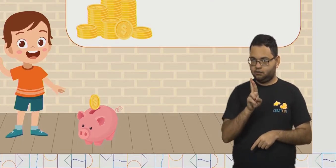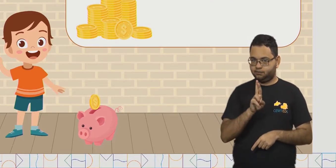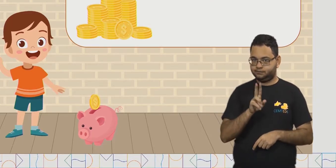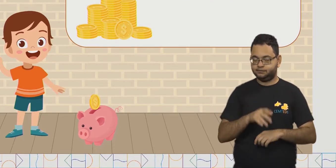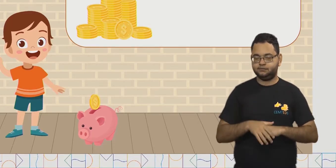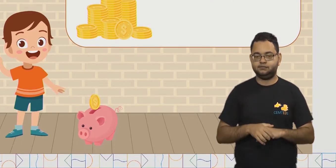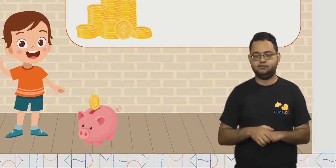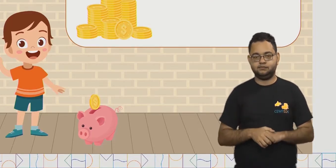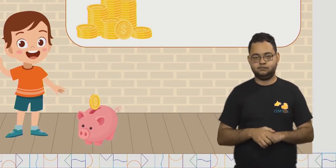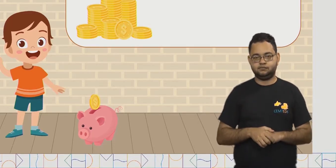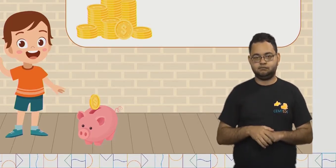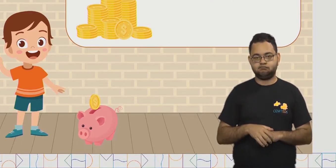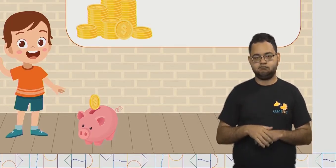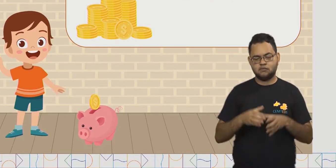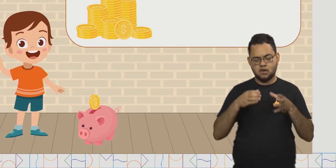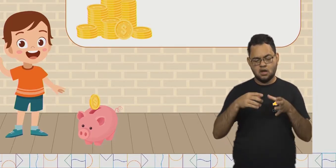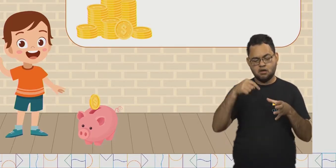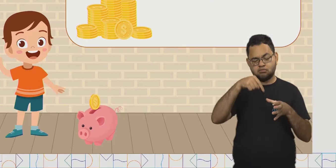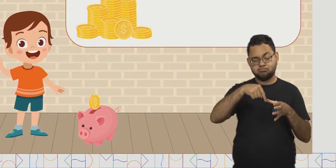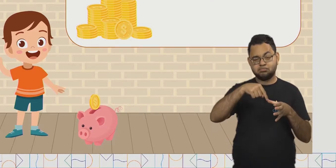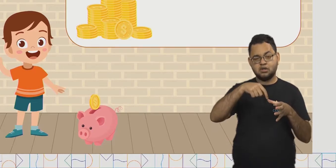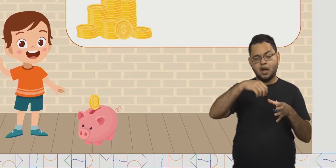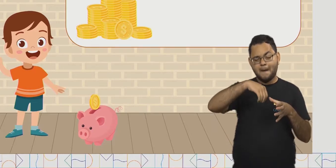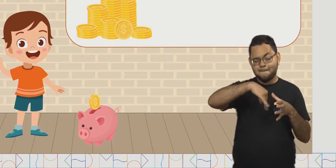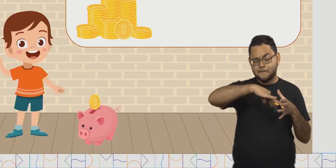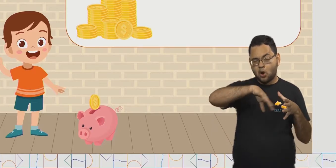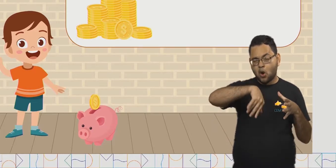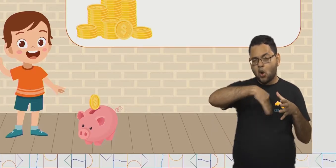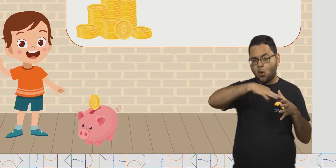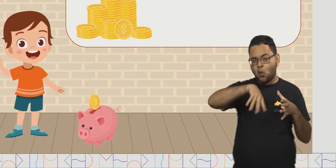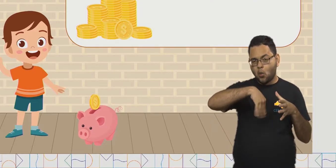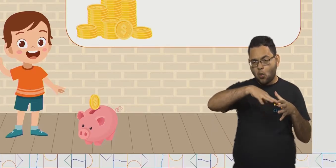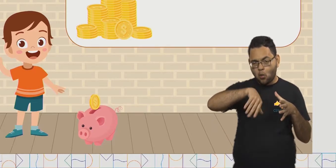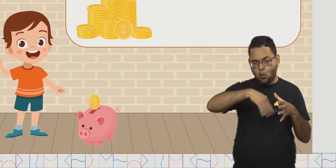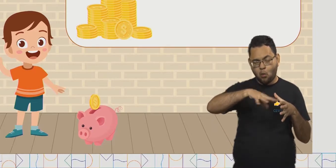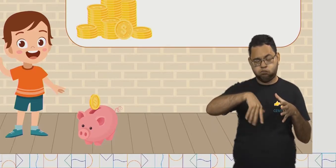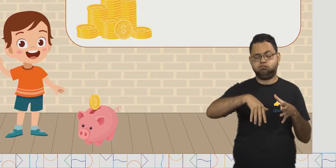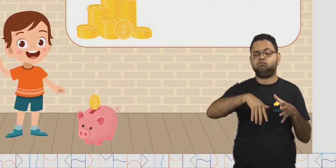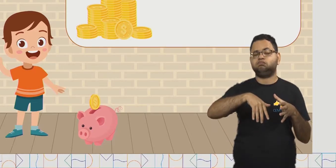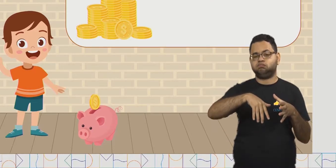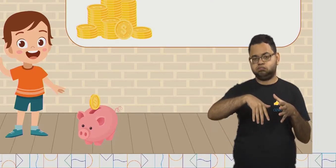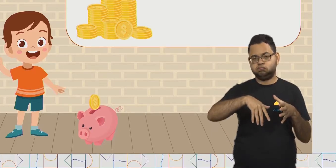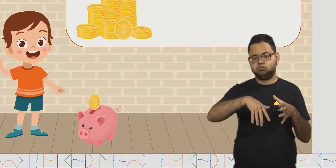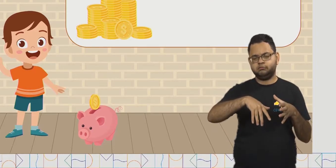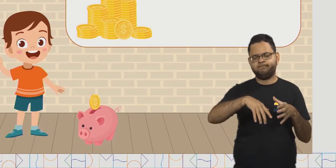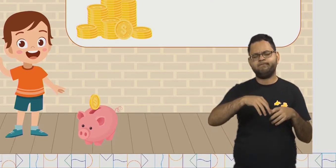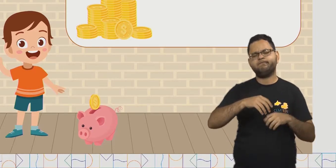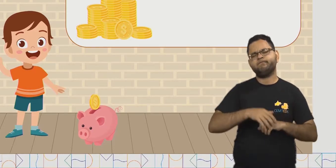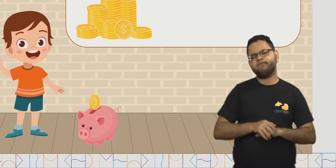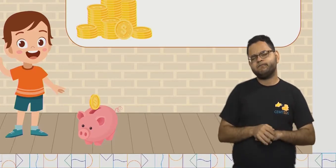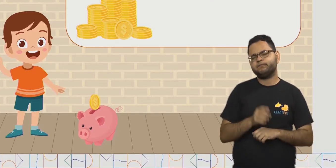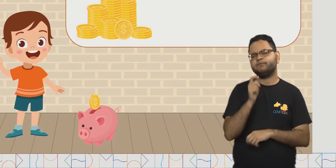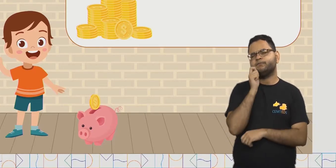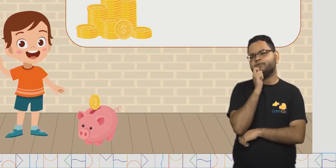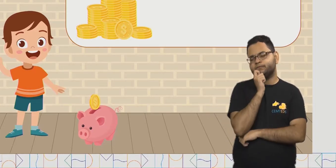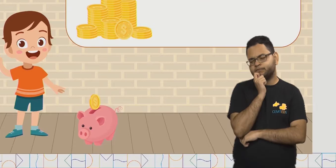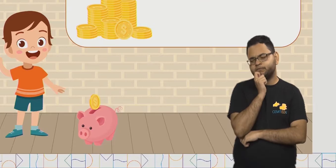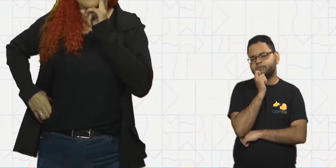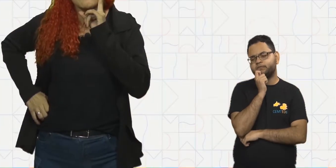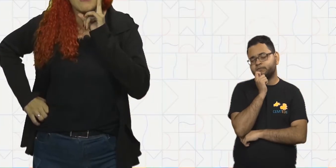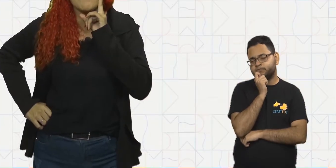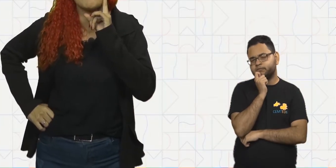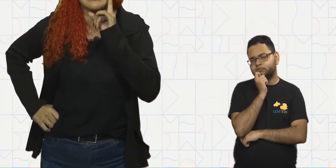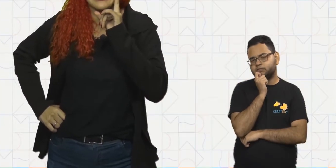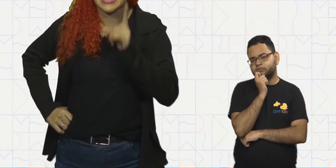real crianças as moedas elas ficaram bem misturadas do cofrinho tem sem